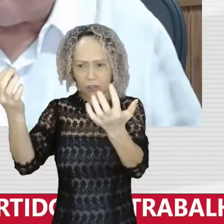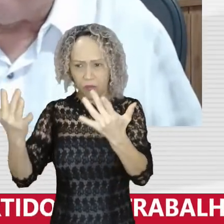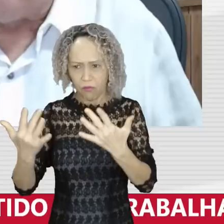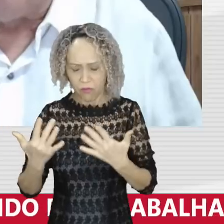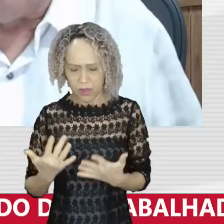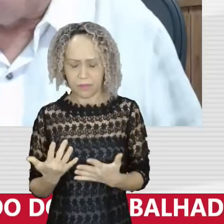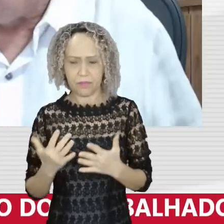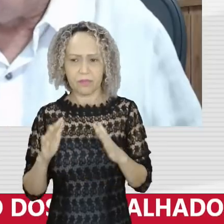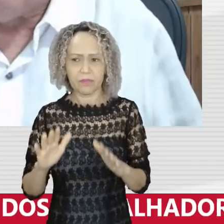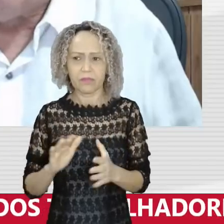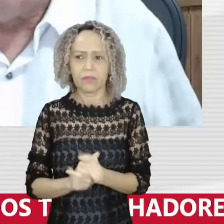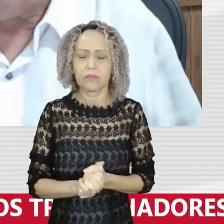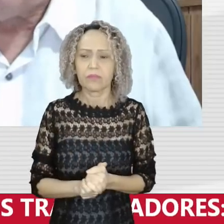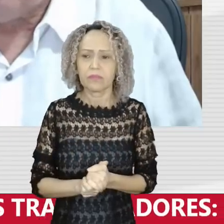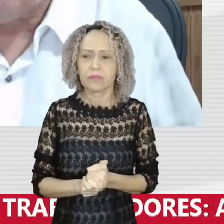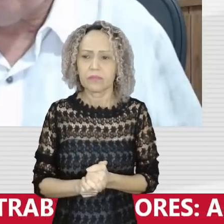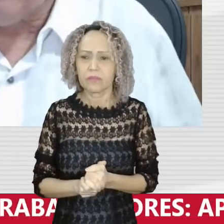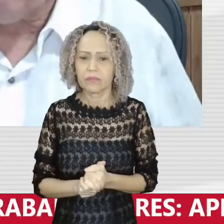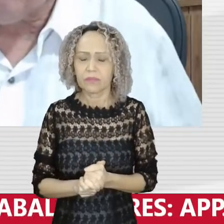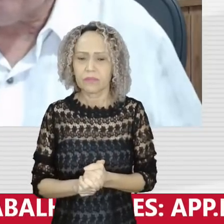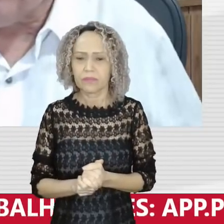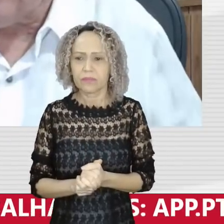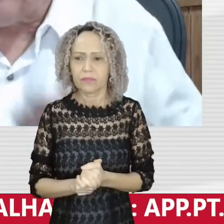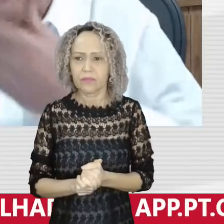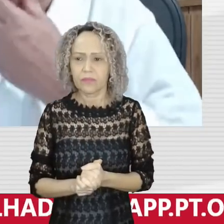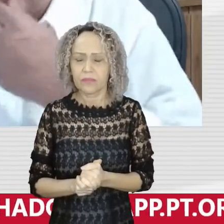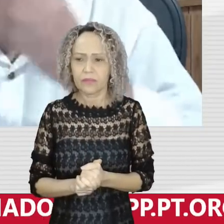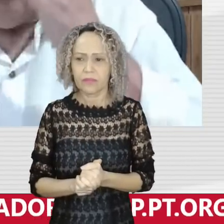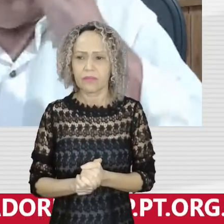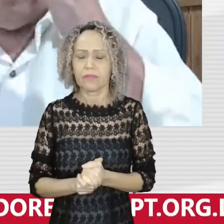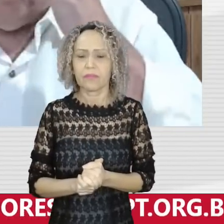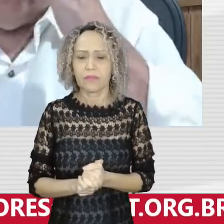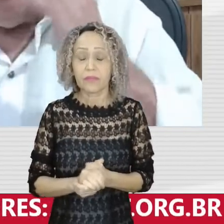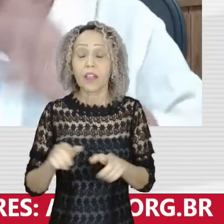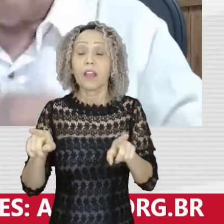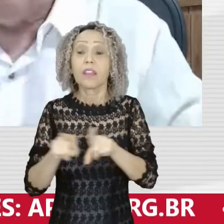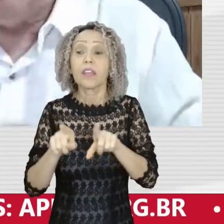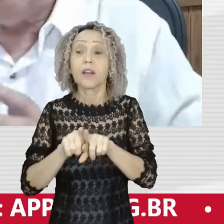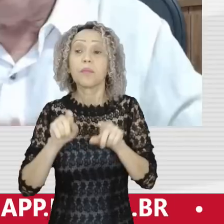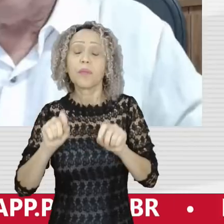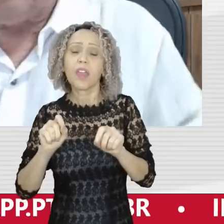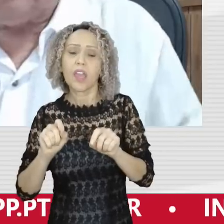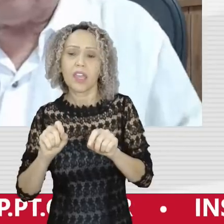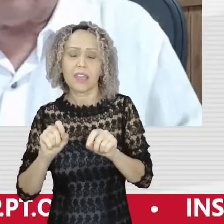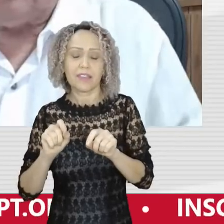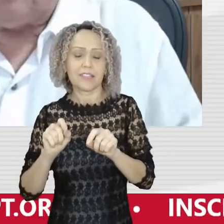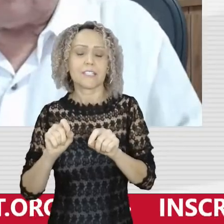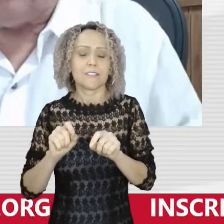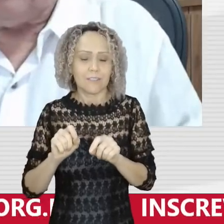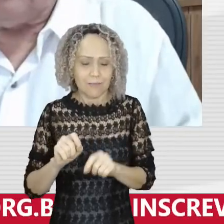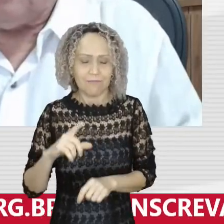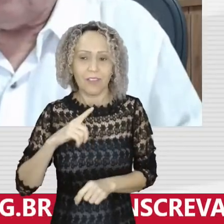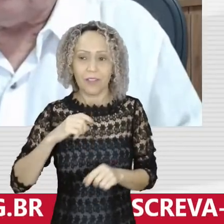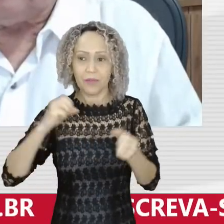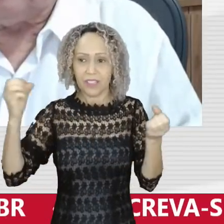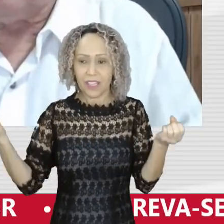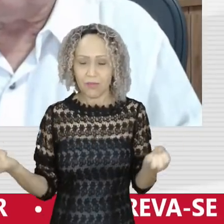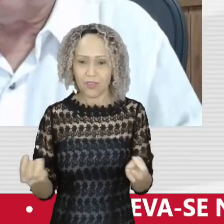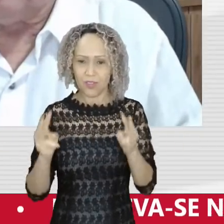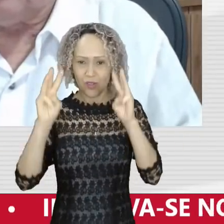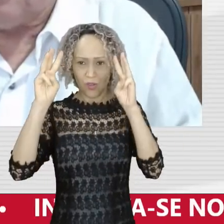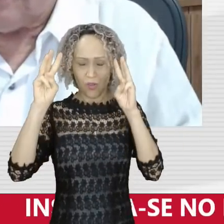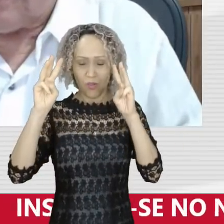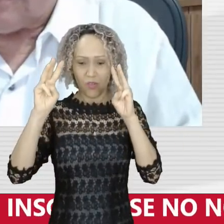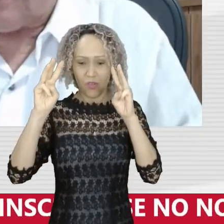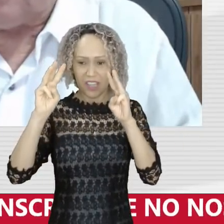juntas, mas para ter esse momento festivo também na virada, porque depois é no outro dia que nós teremos realmente o dia todo de